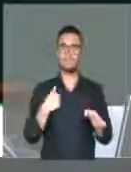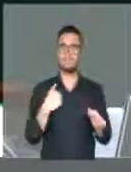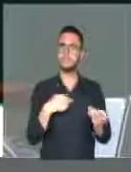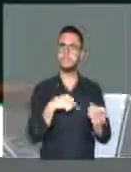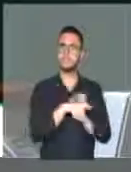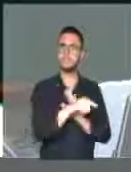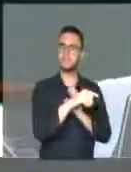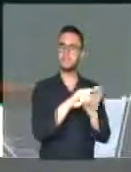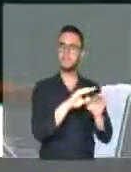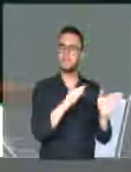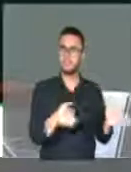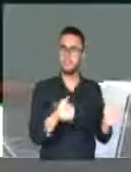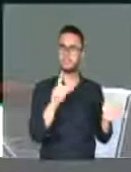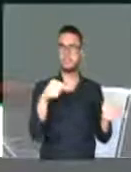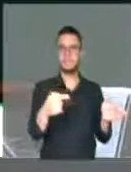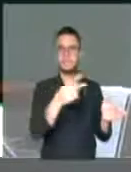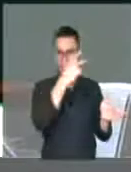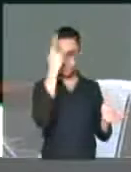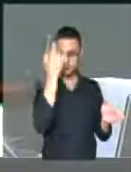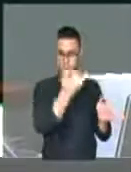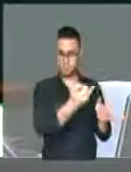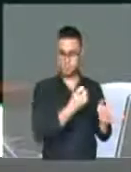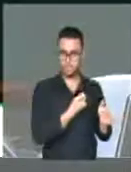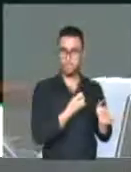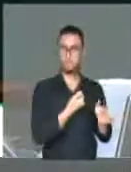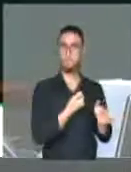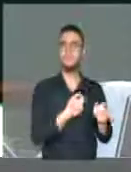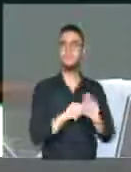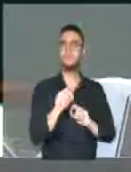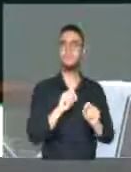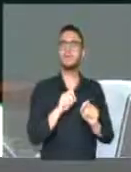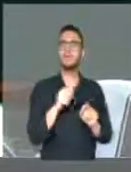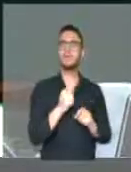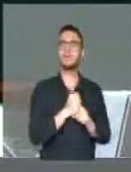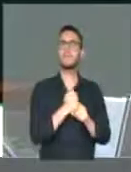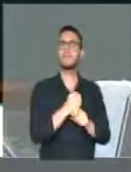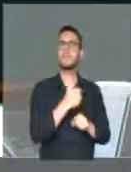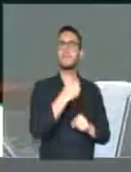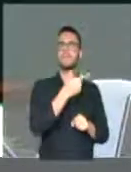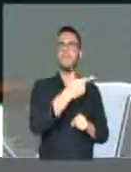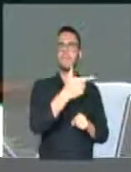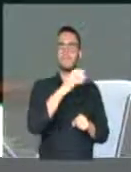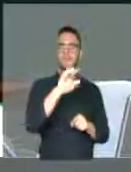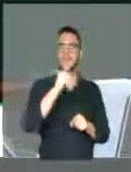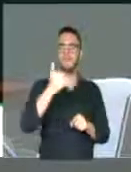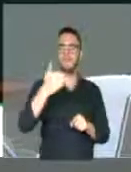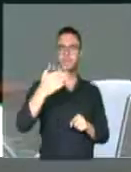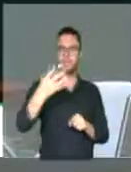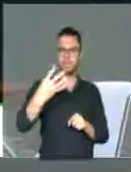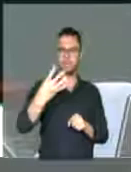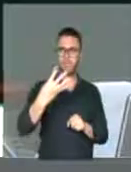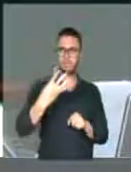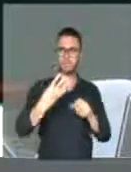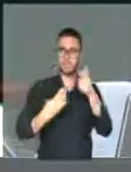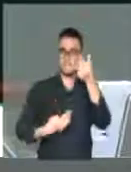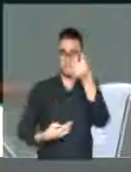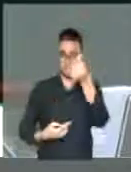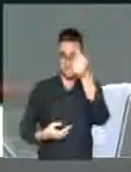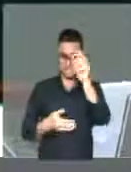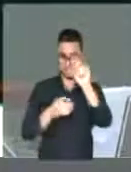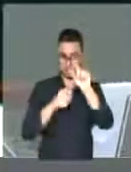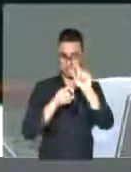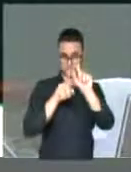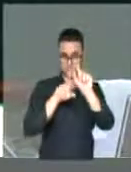informação, recebi aqui, no ano de 2014, 6 meses de